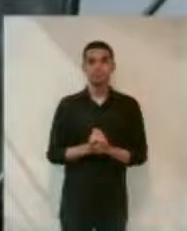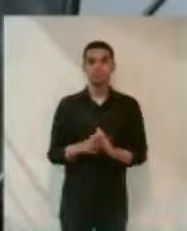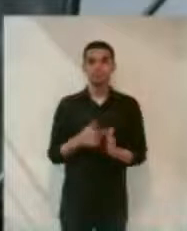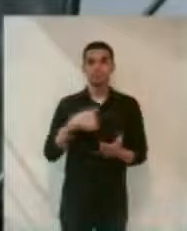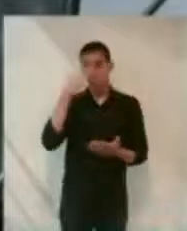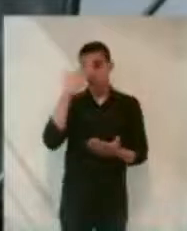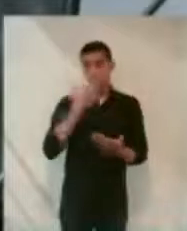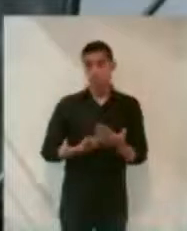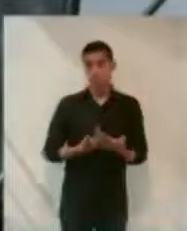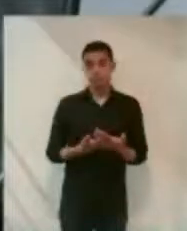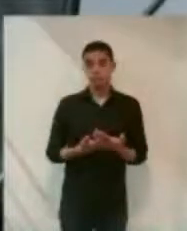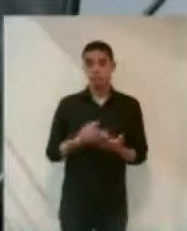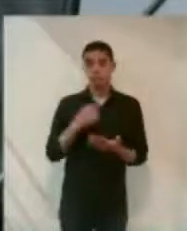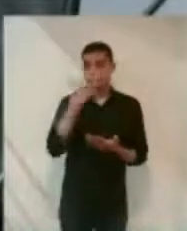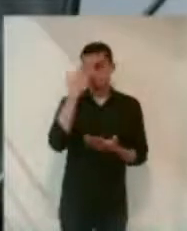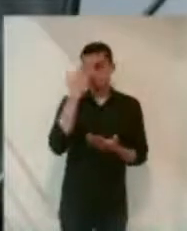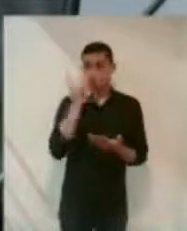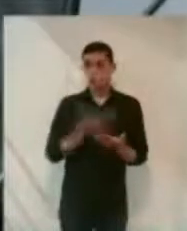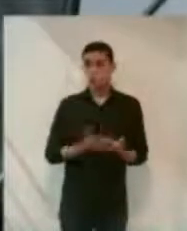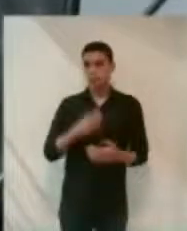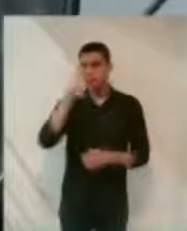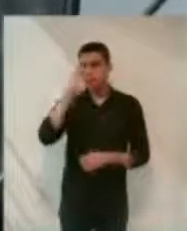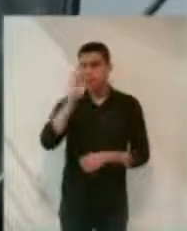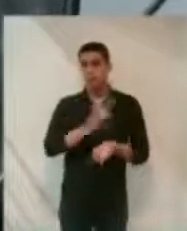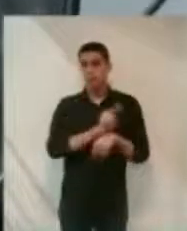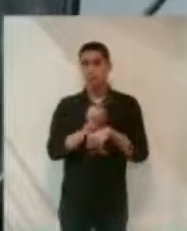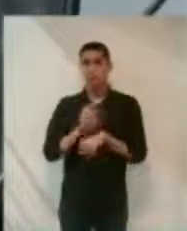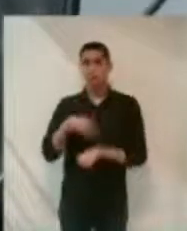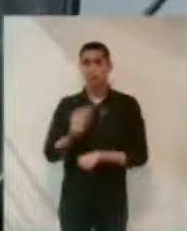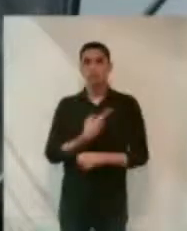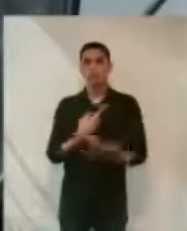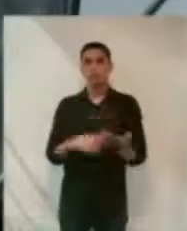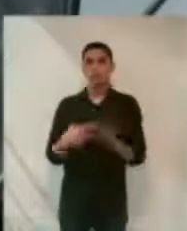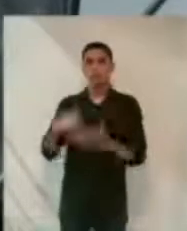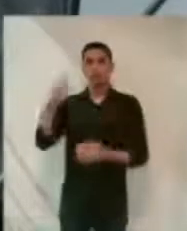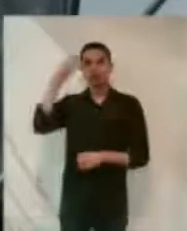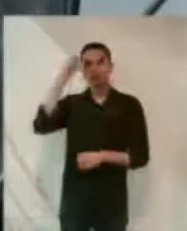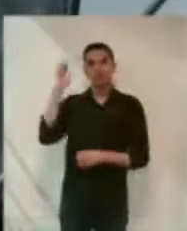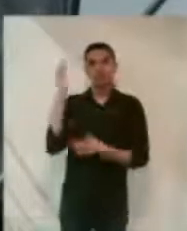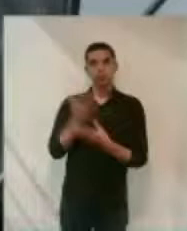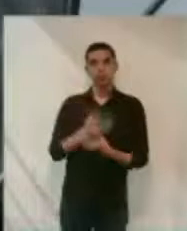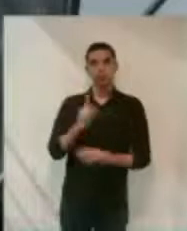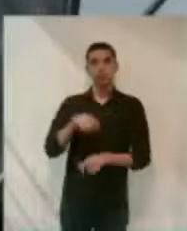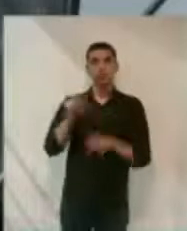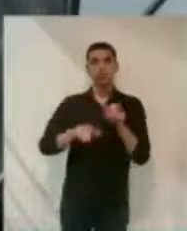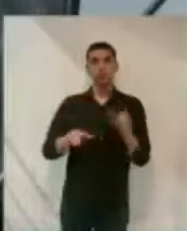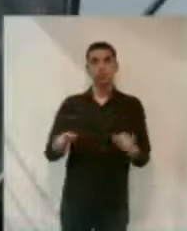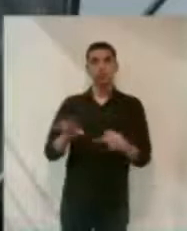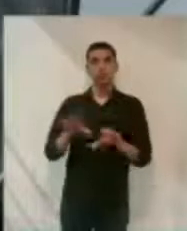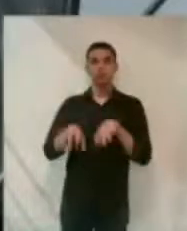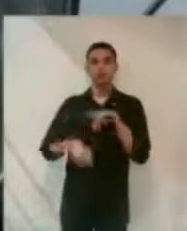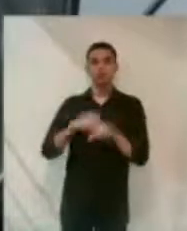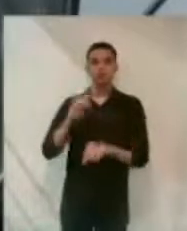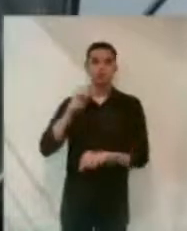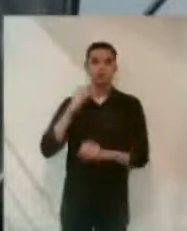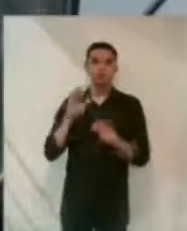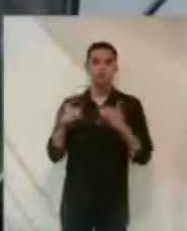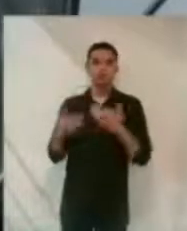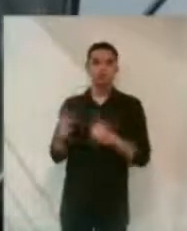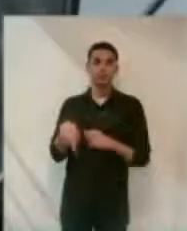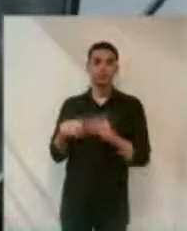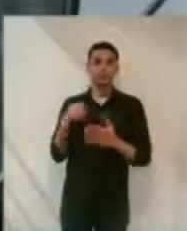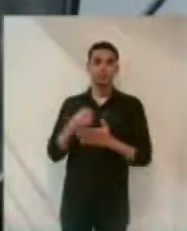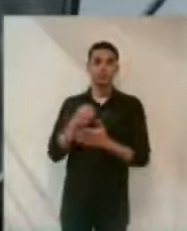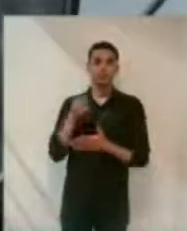Acredite, o maior cuidado dos nossos acordos não perseguição penal são com os catadores. Isso era exigido